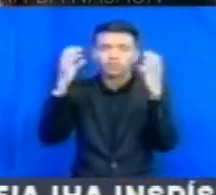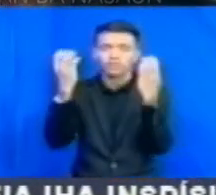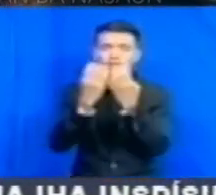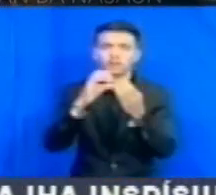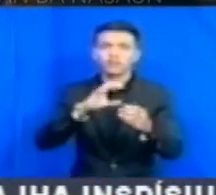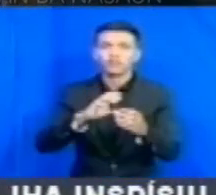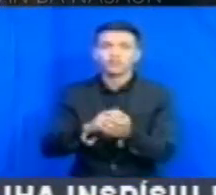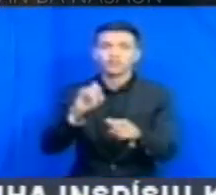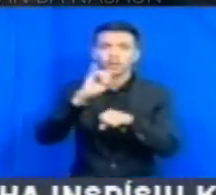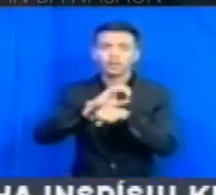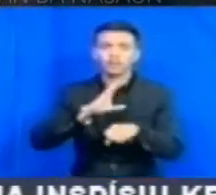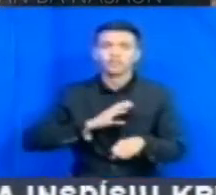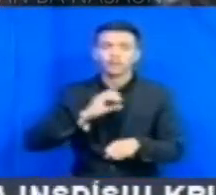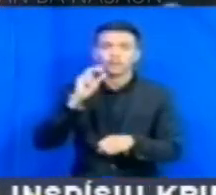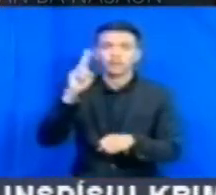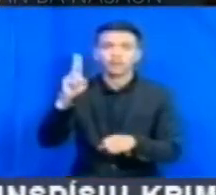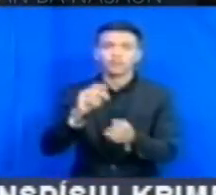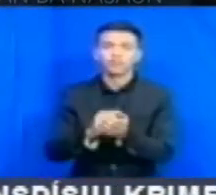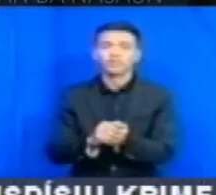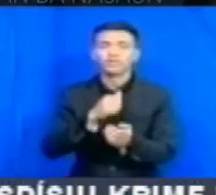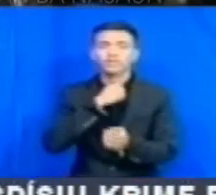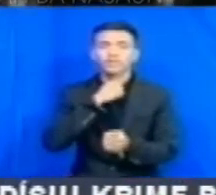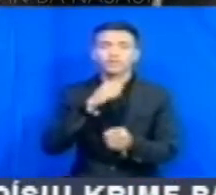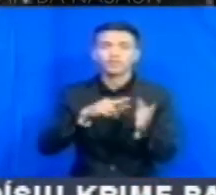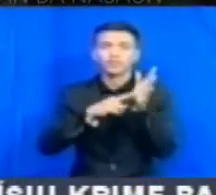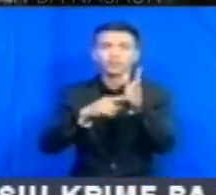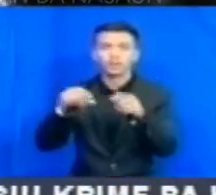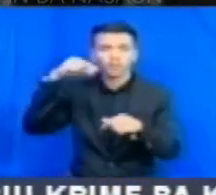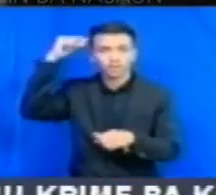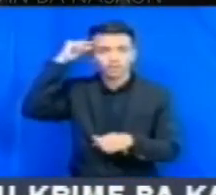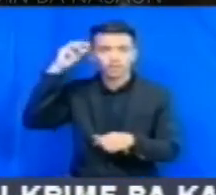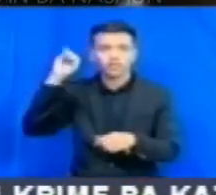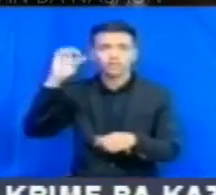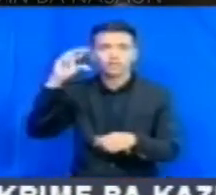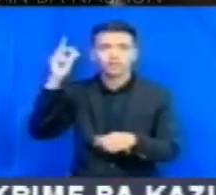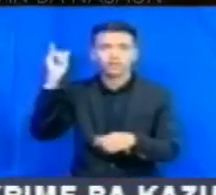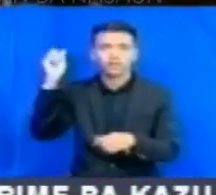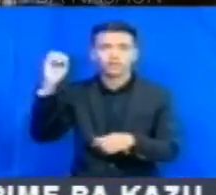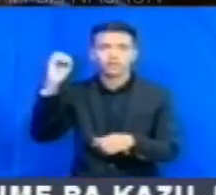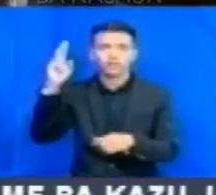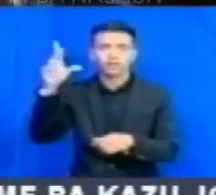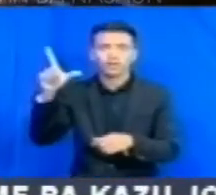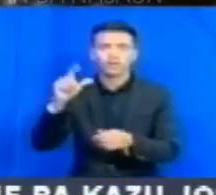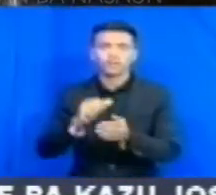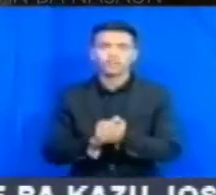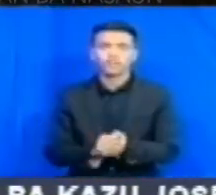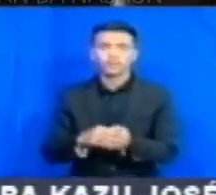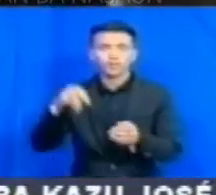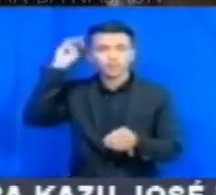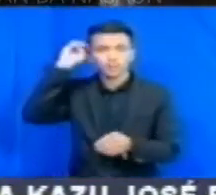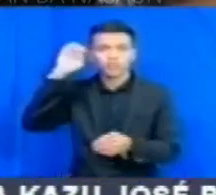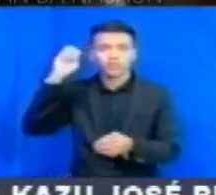Diocese Balcão, padre Guilherminho da Silva, no representante governo Miguel Pereira de Carvalho, atual ministro estatal. Foi